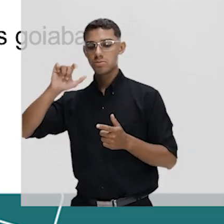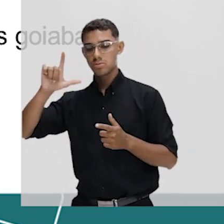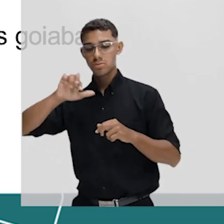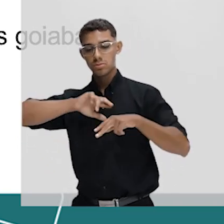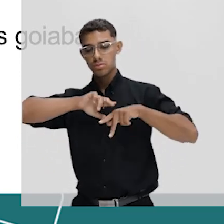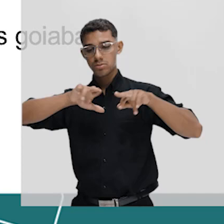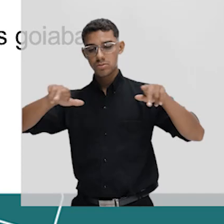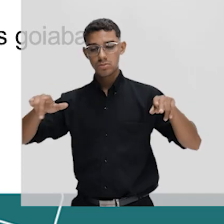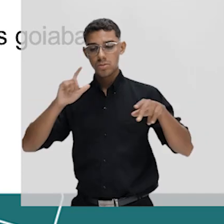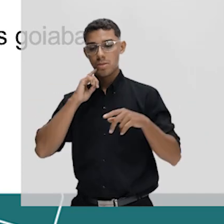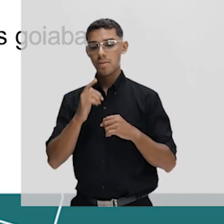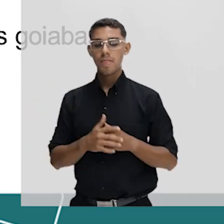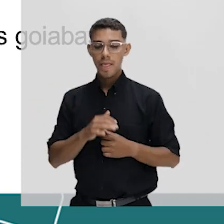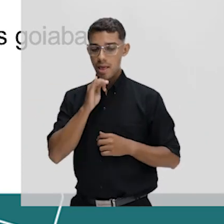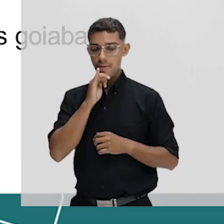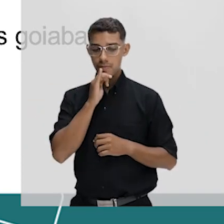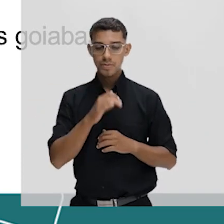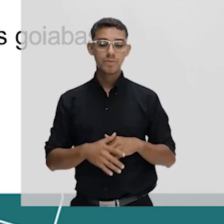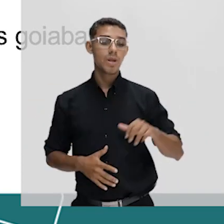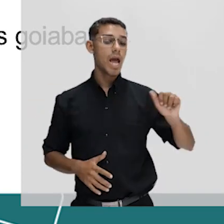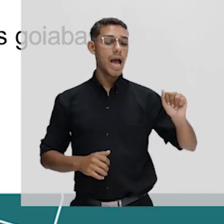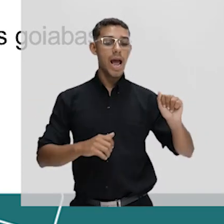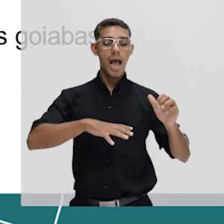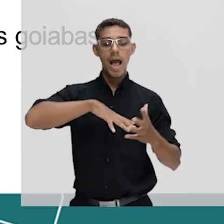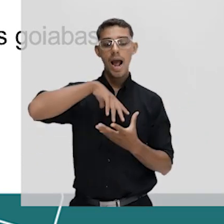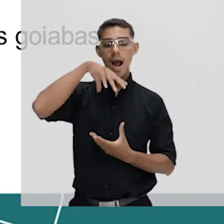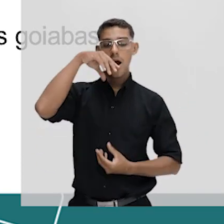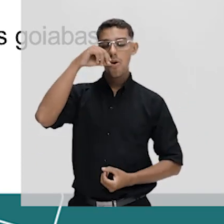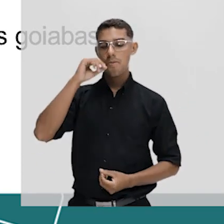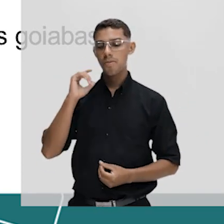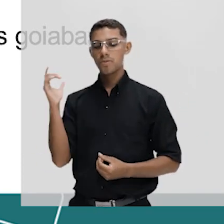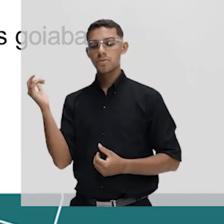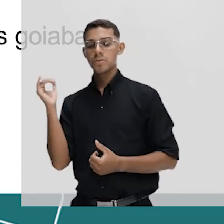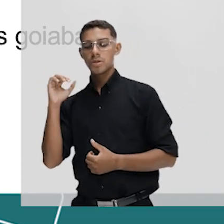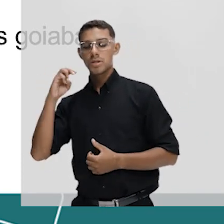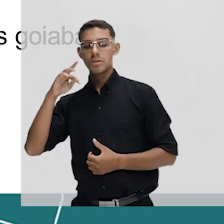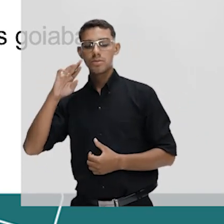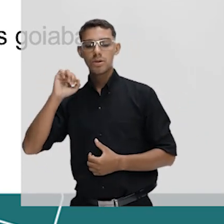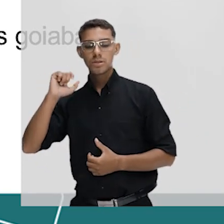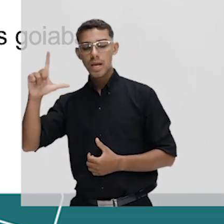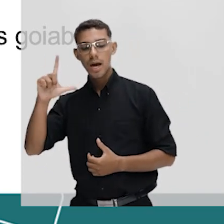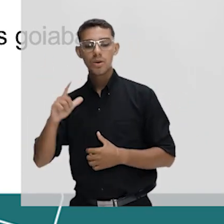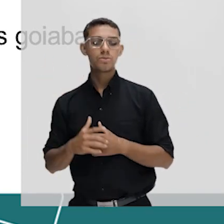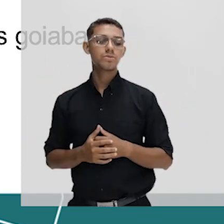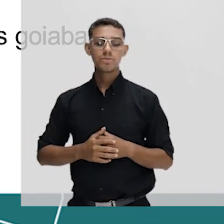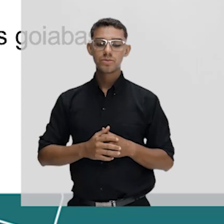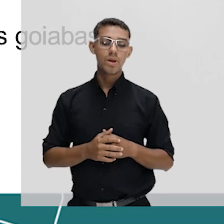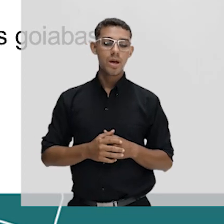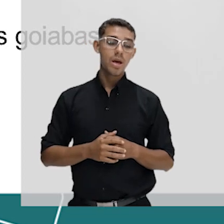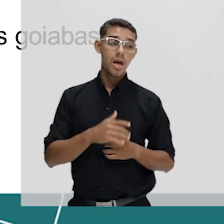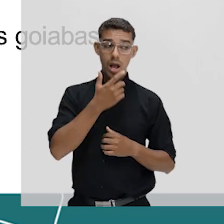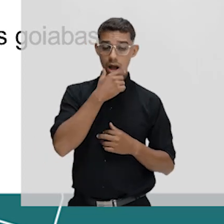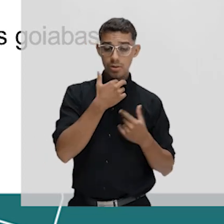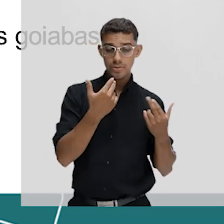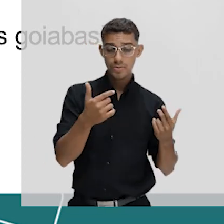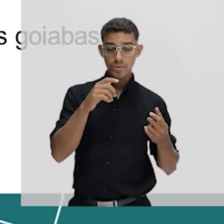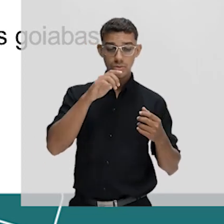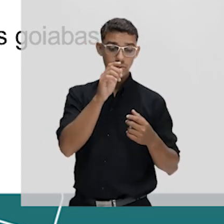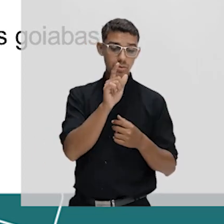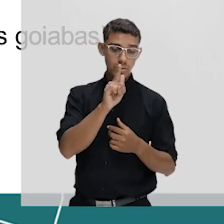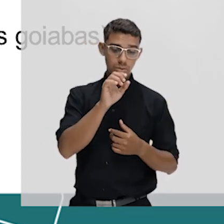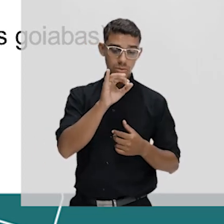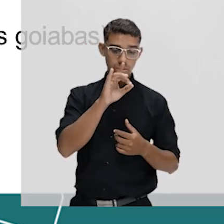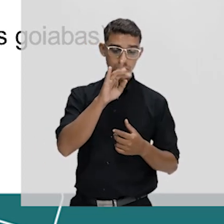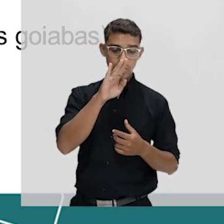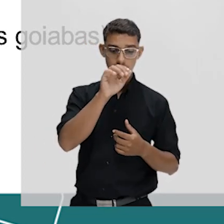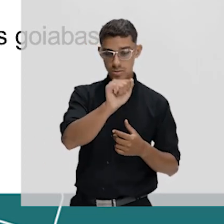seres. A alma é imortal, né? Refere-se a um conjunto de almas. A goiaba é muito rica em vitamina C. Está fazendo